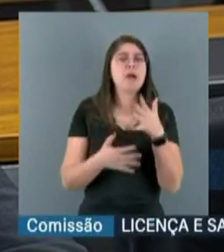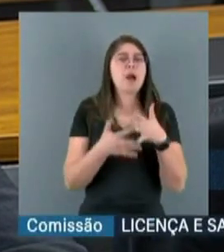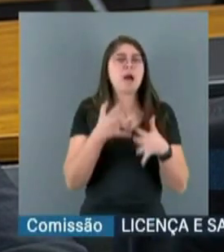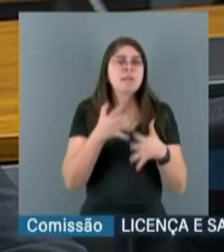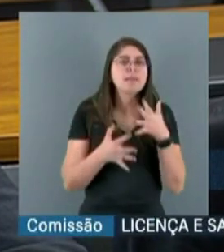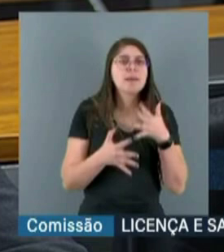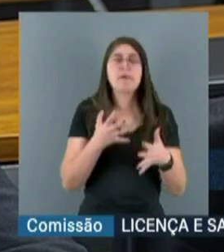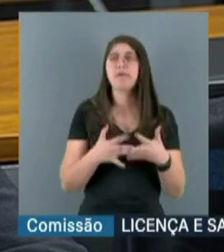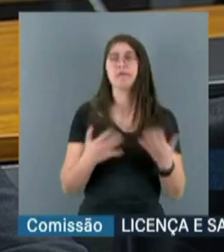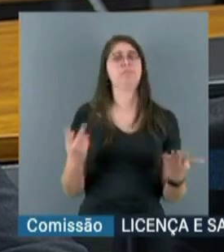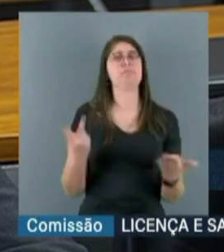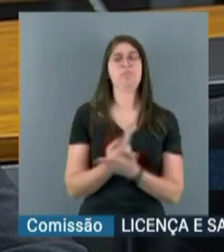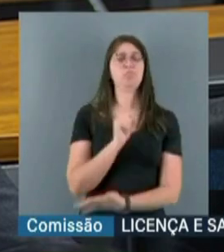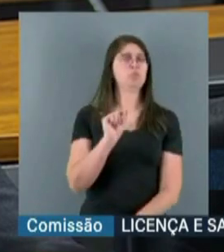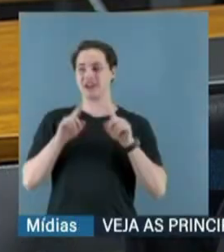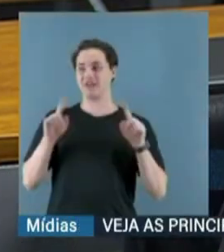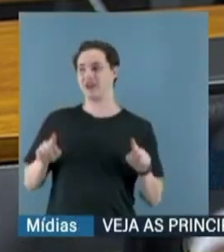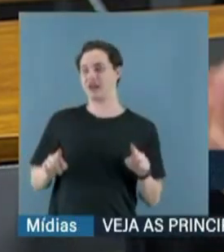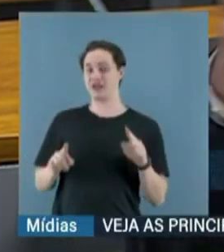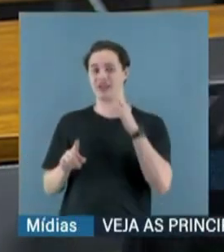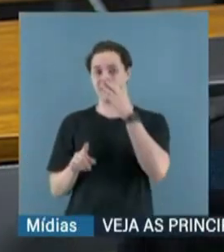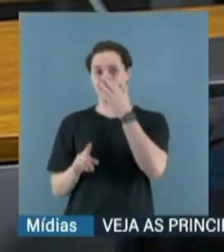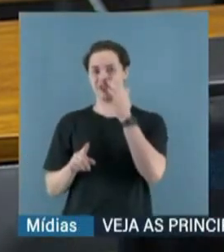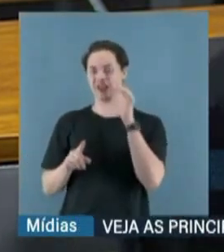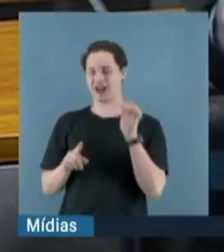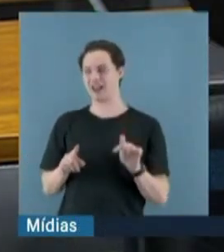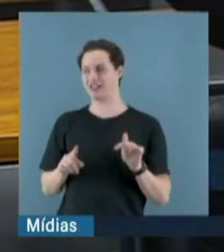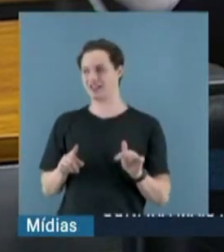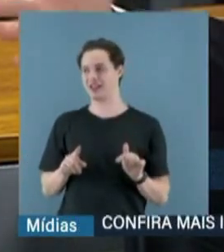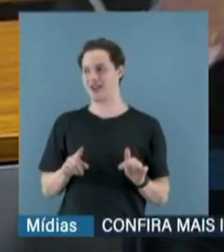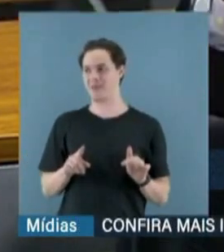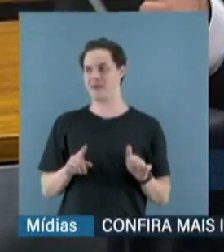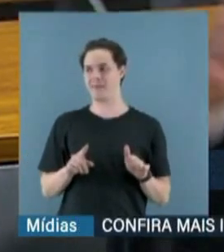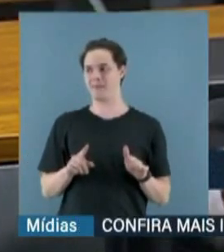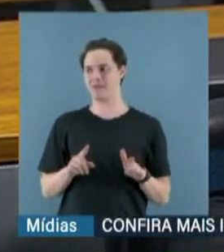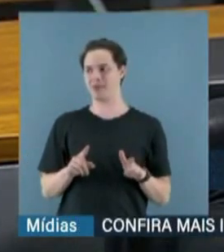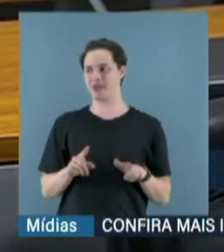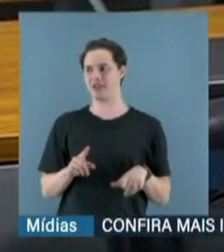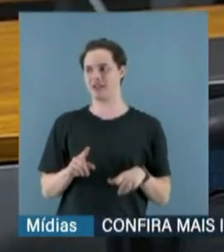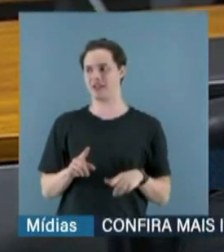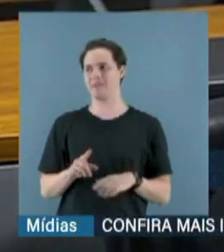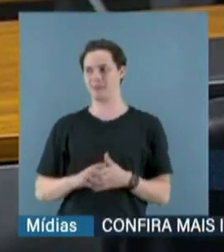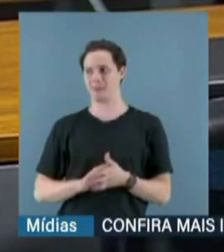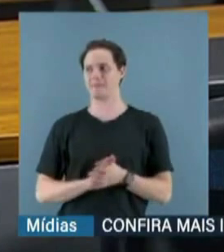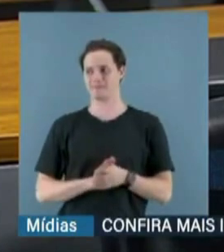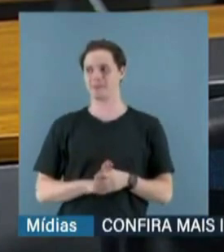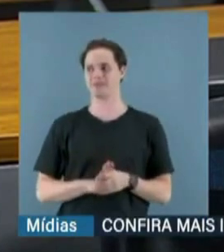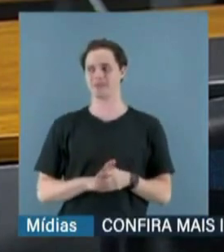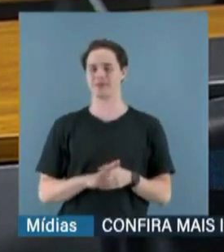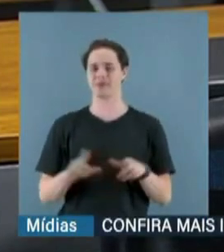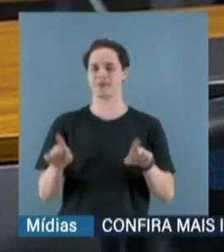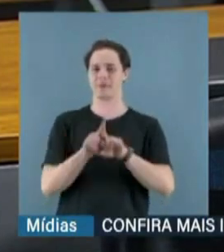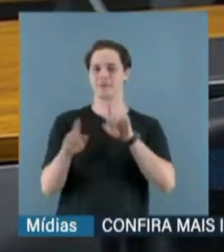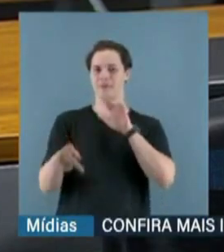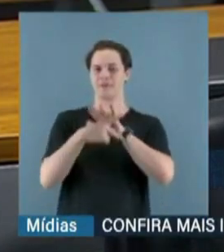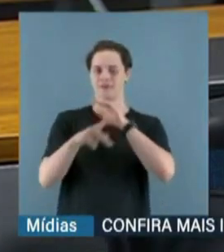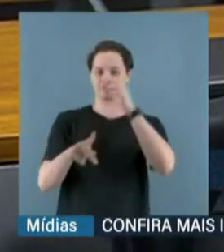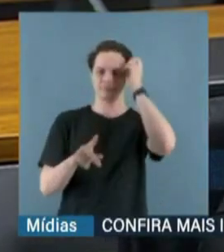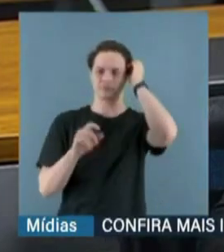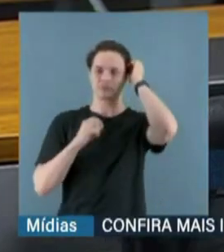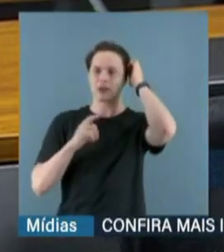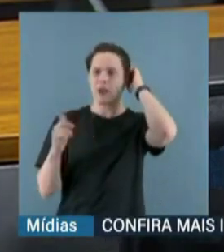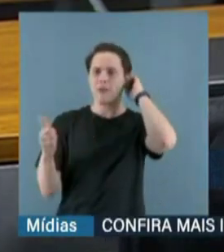o que é que tá acontecendo Mas e aí certo Morais já terminou Estamos chegando perto do